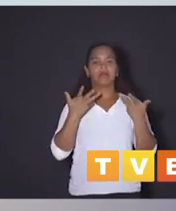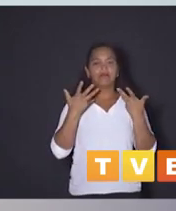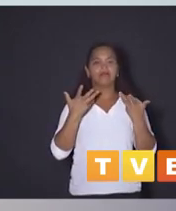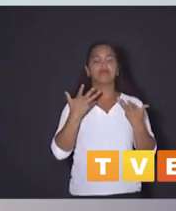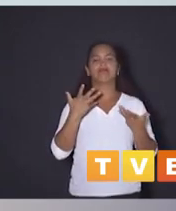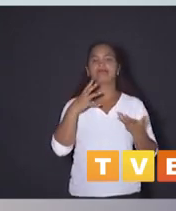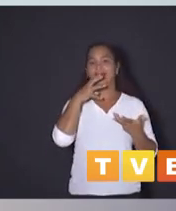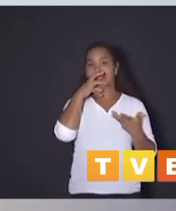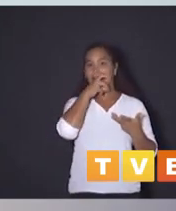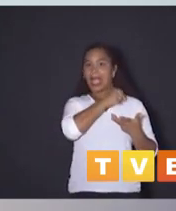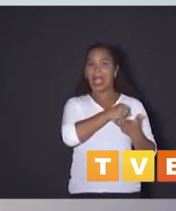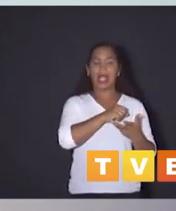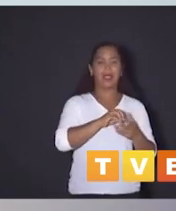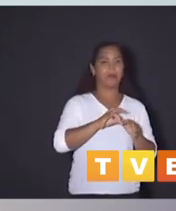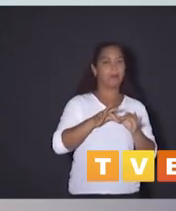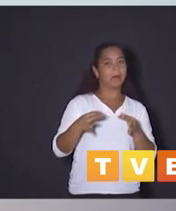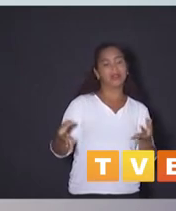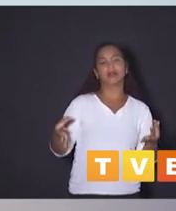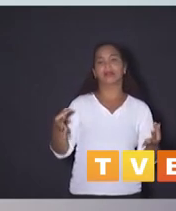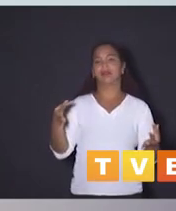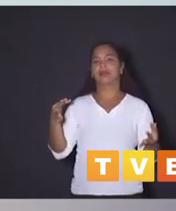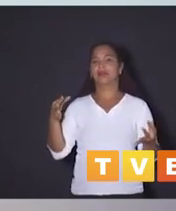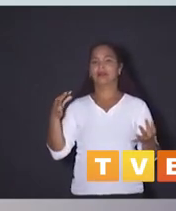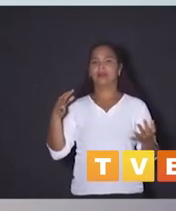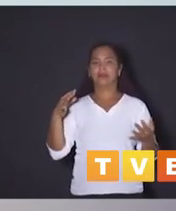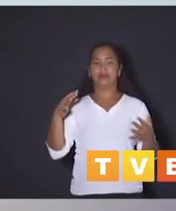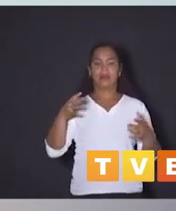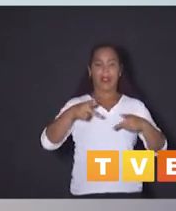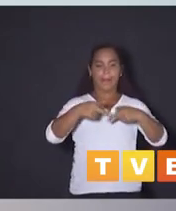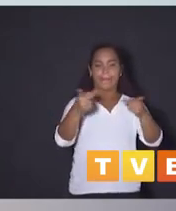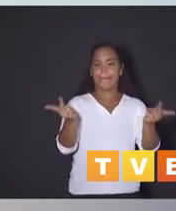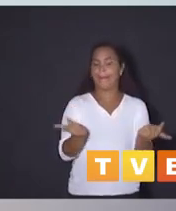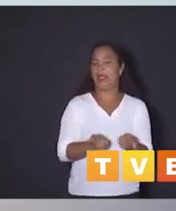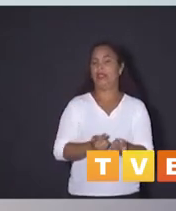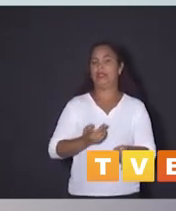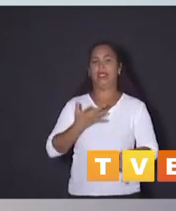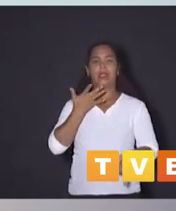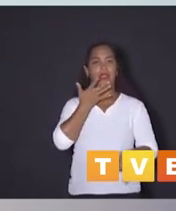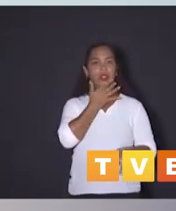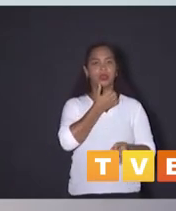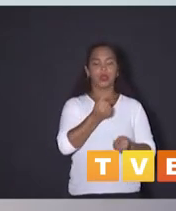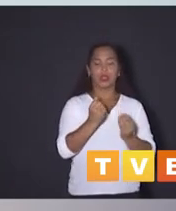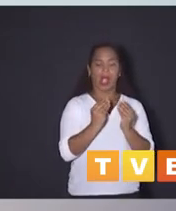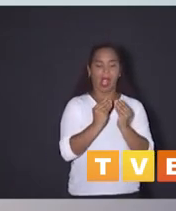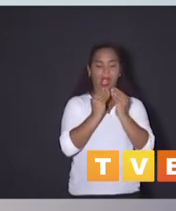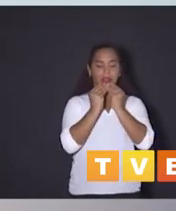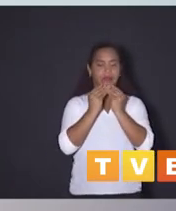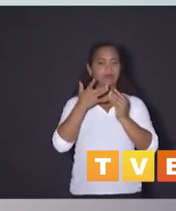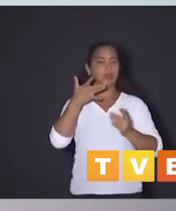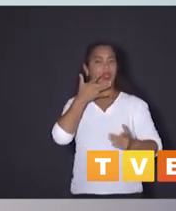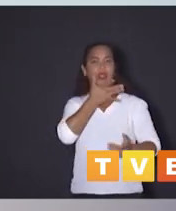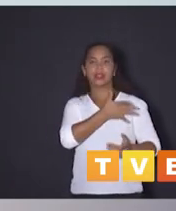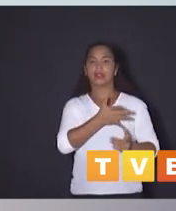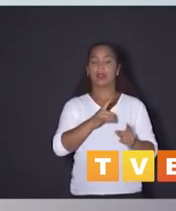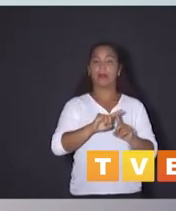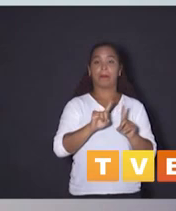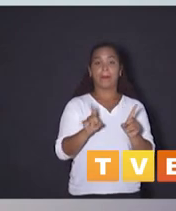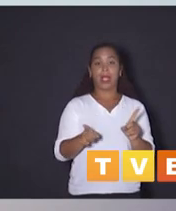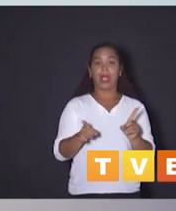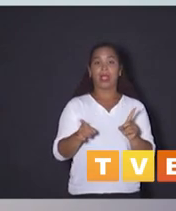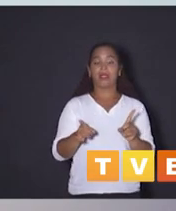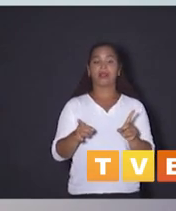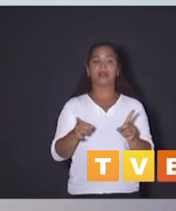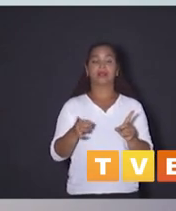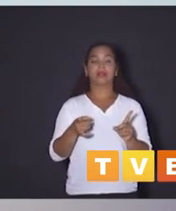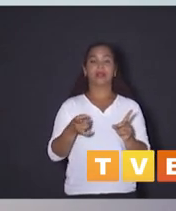práticos em cada esquina tem cada esquina tem uma pizza deliciosa em cada esquina tem um sanduíche delicioso mas não estamos falando aqui de coisas